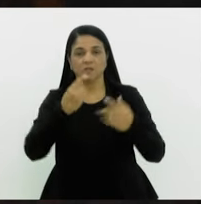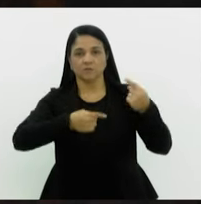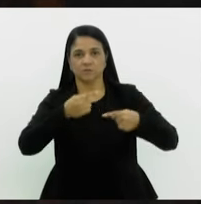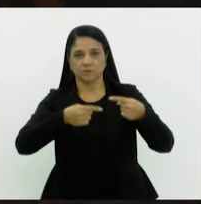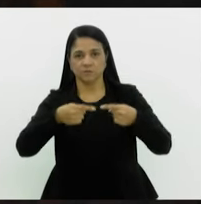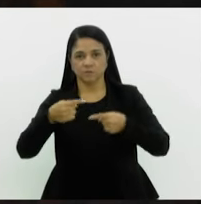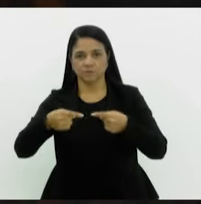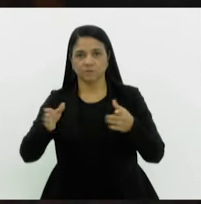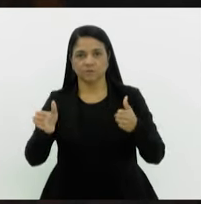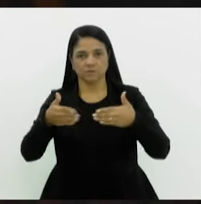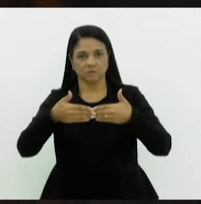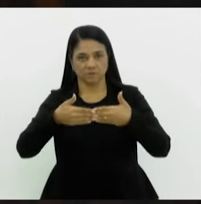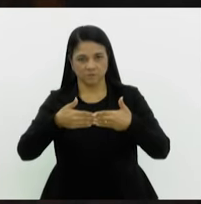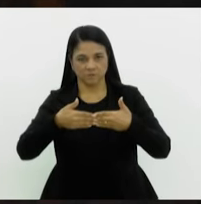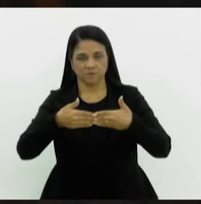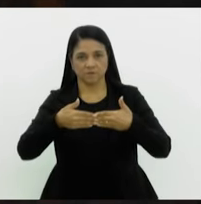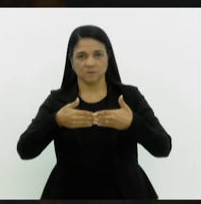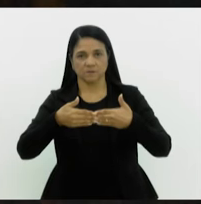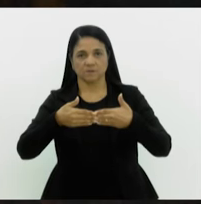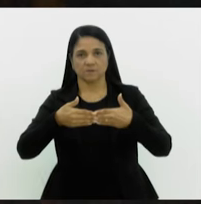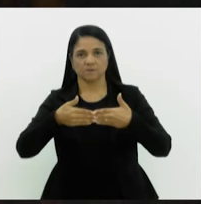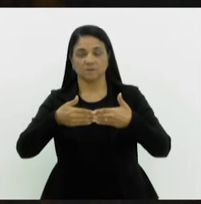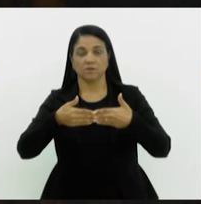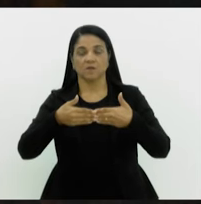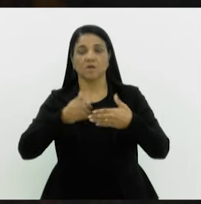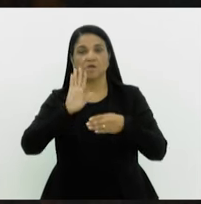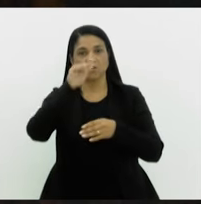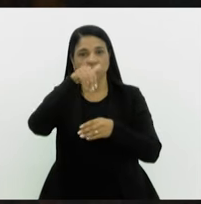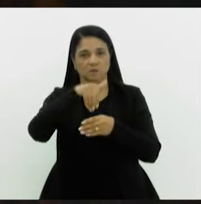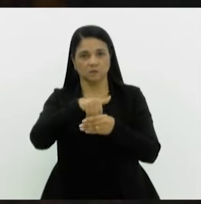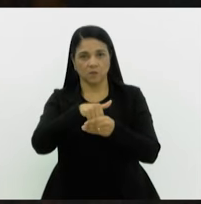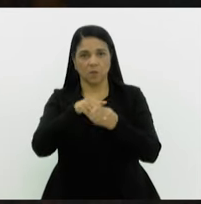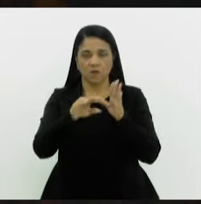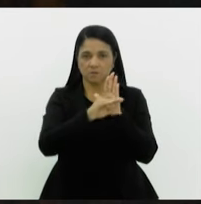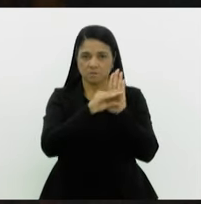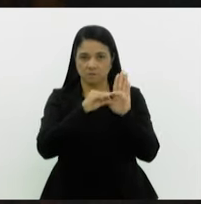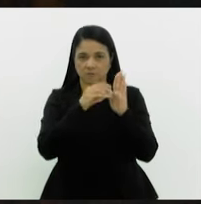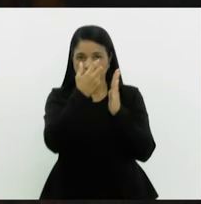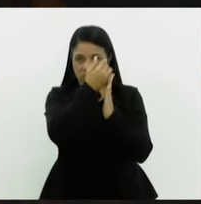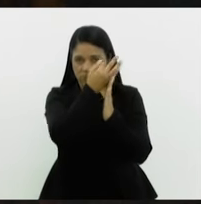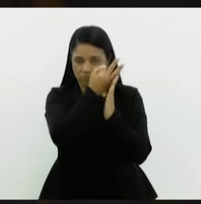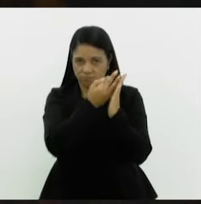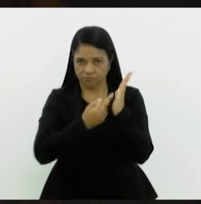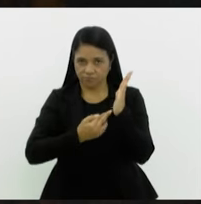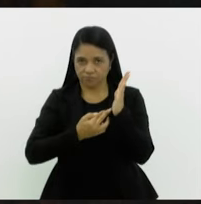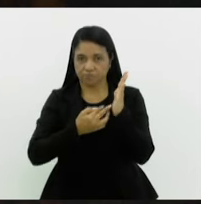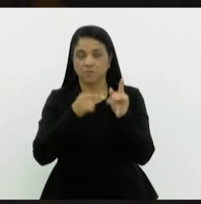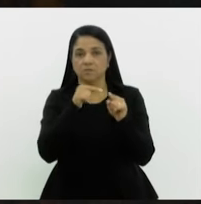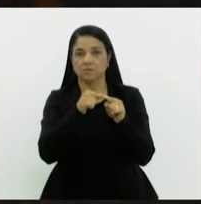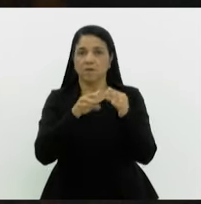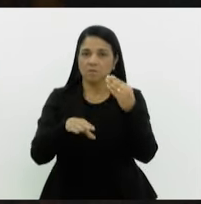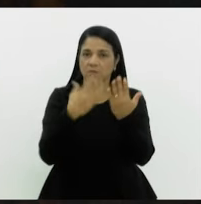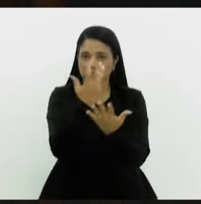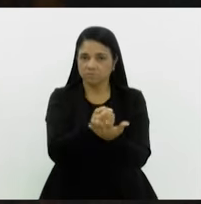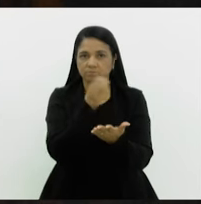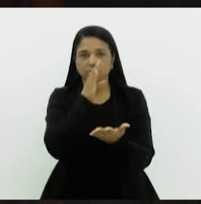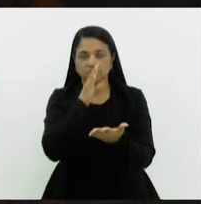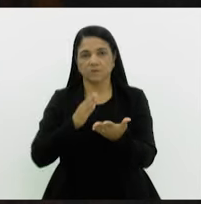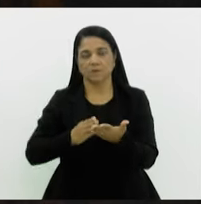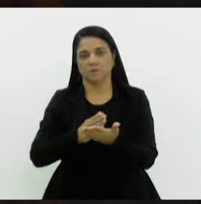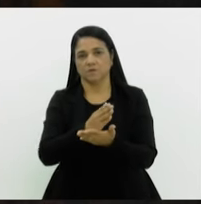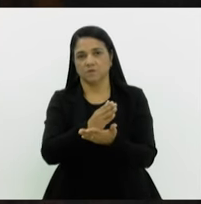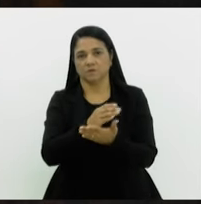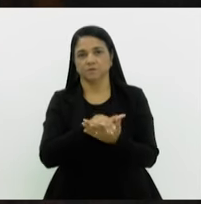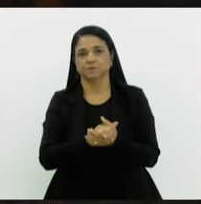havendo quem queira discutir, encerrada a discussão. Em votação, a emenda de redação. Os senhores que aprovam, permaneçam como estão.